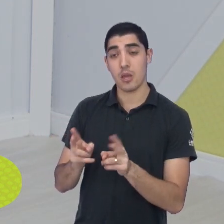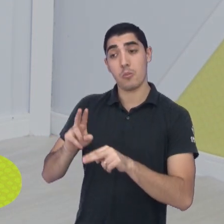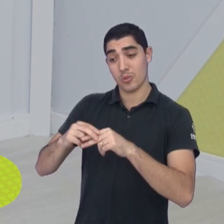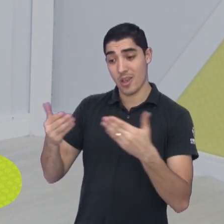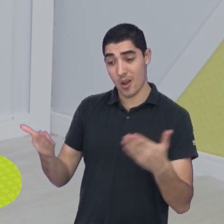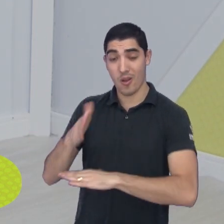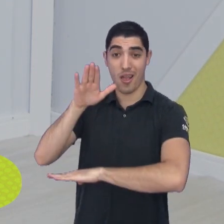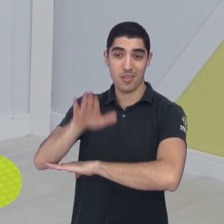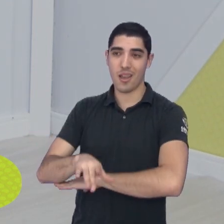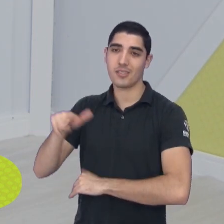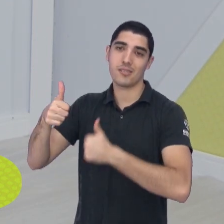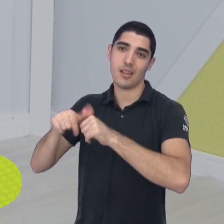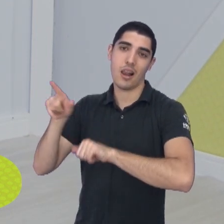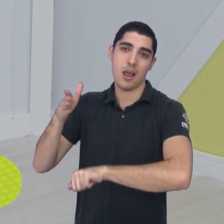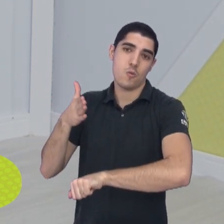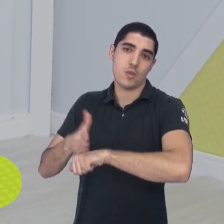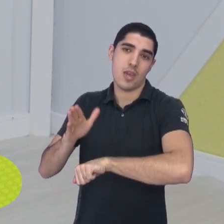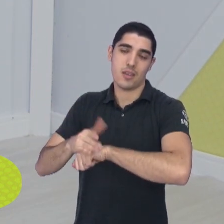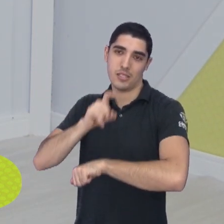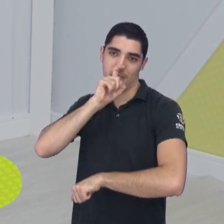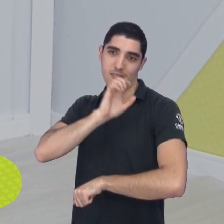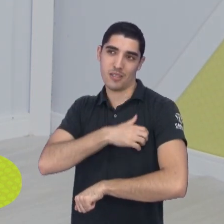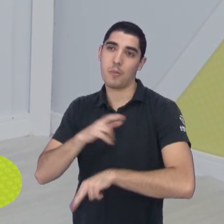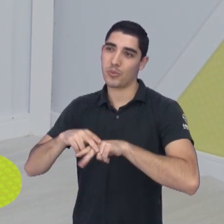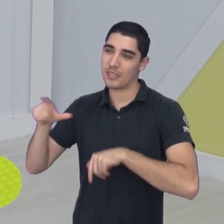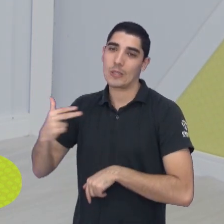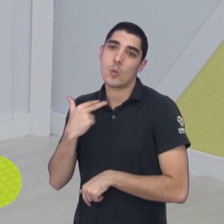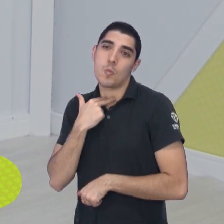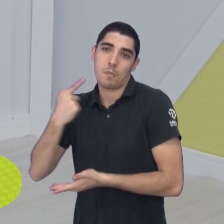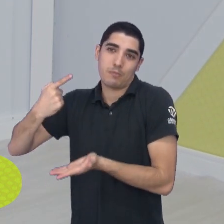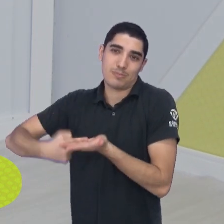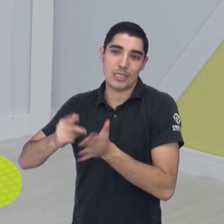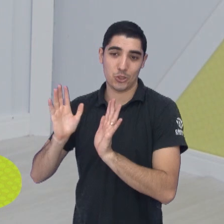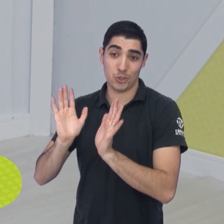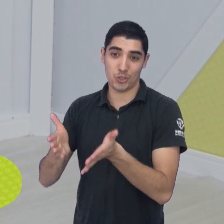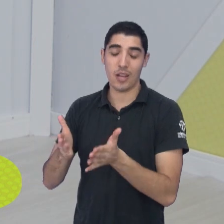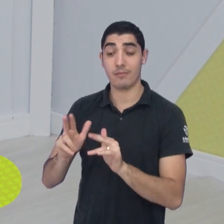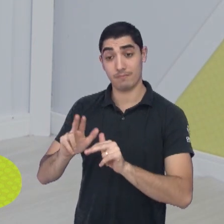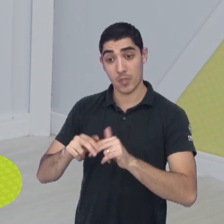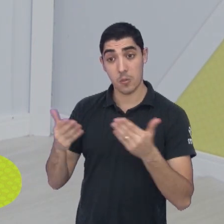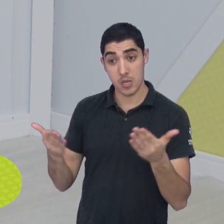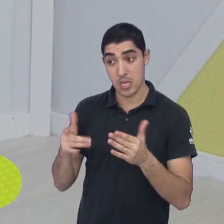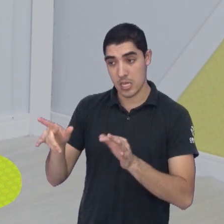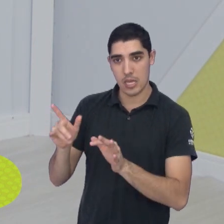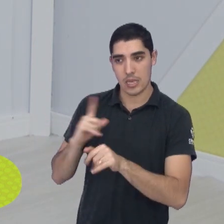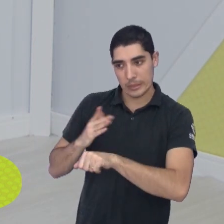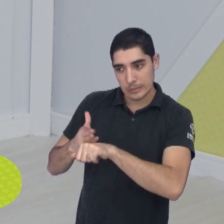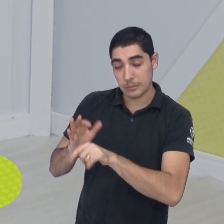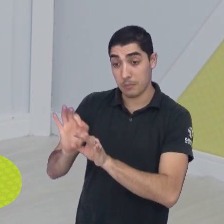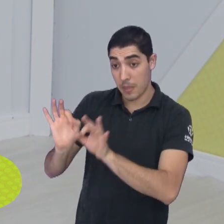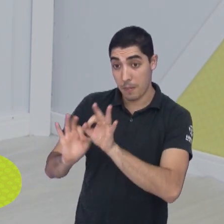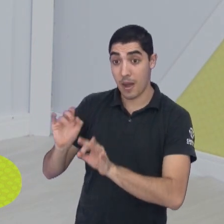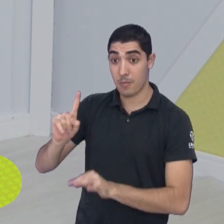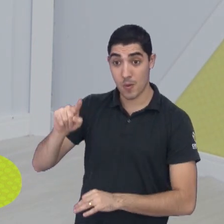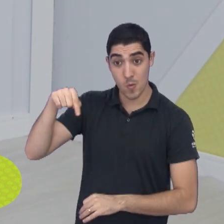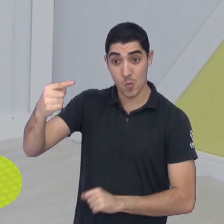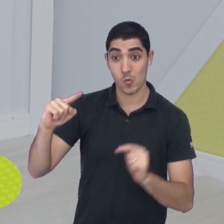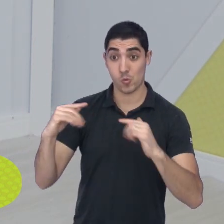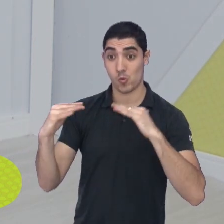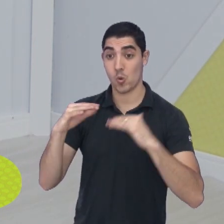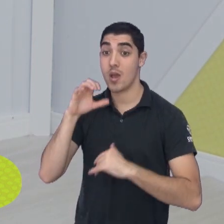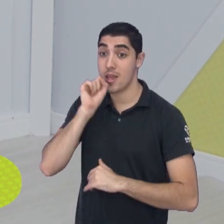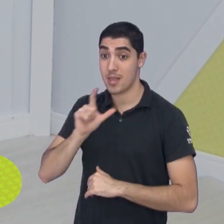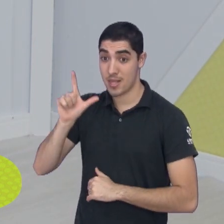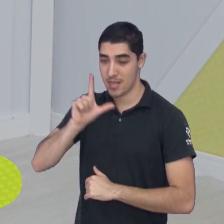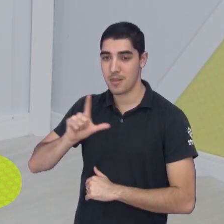está comandando o treino do São José, mais um aí preparando para o jogo contra a Inter de Limeira. Brunão, assuntos aí importantes, falando obviamente